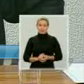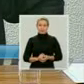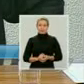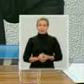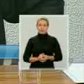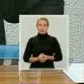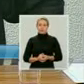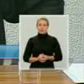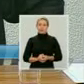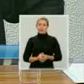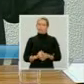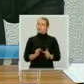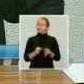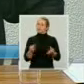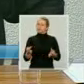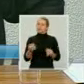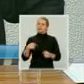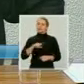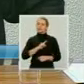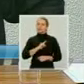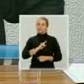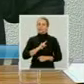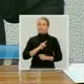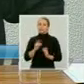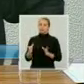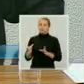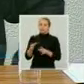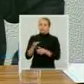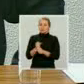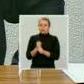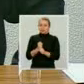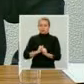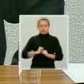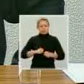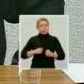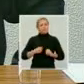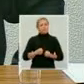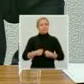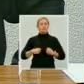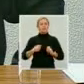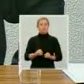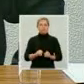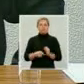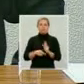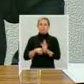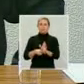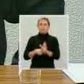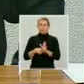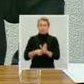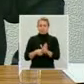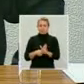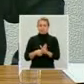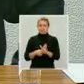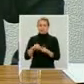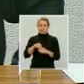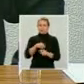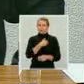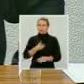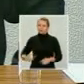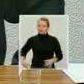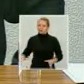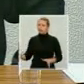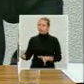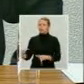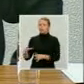é simplesmente nós juntarmos esforços, é uma questão de vontade política de se